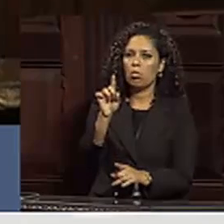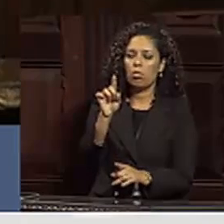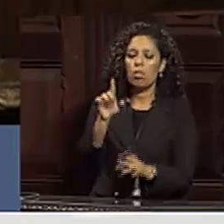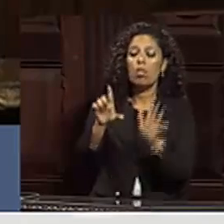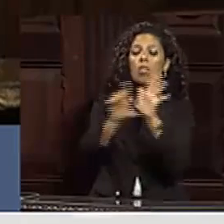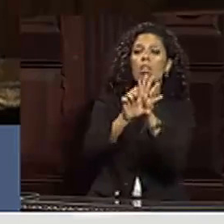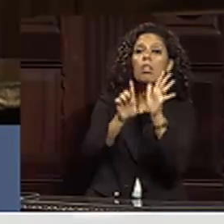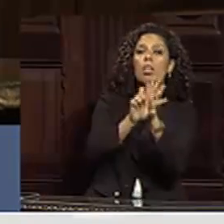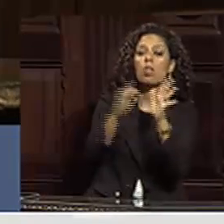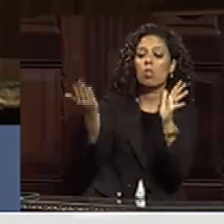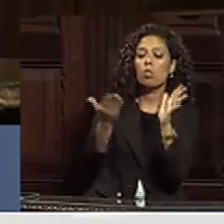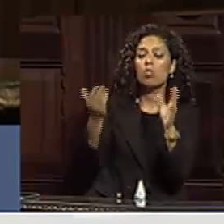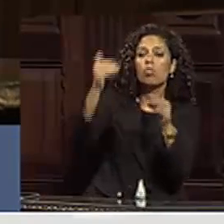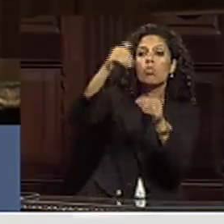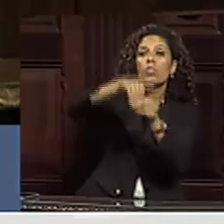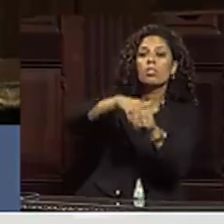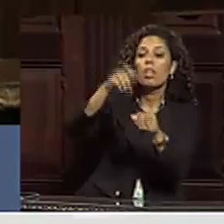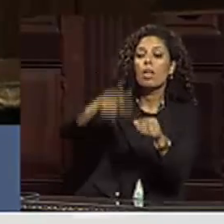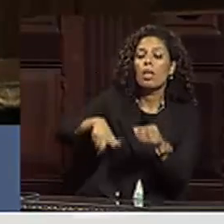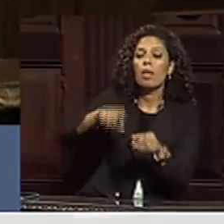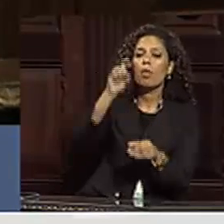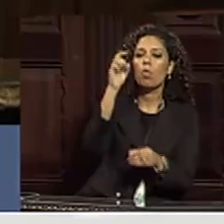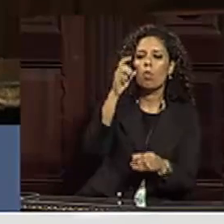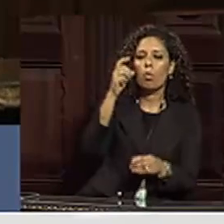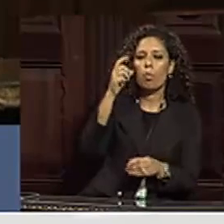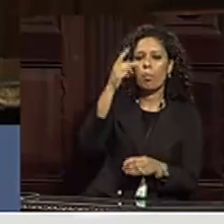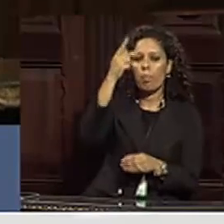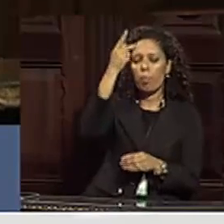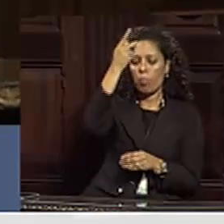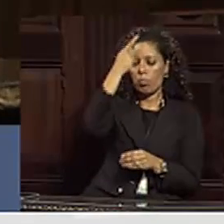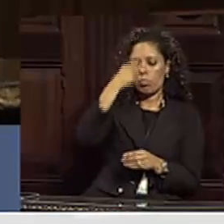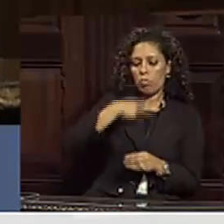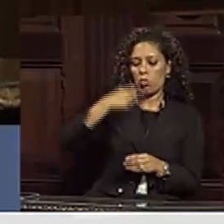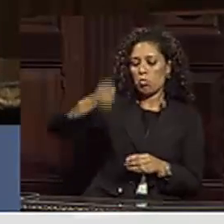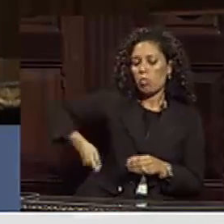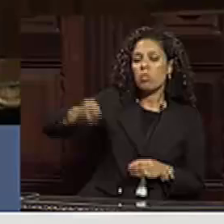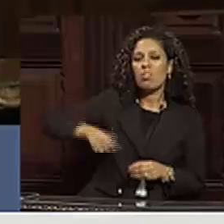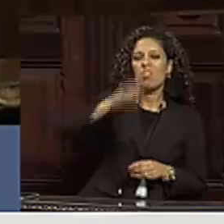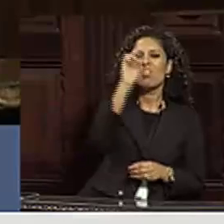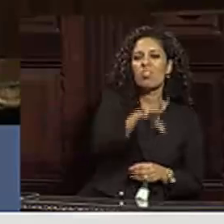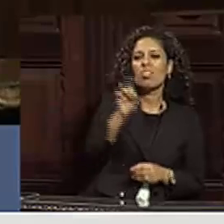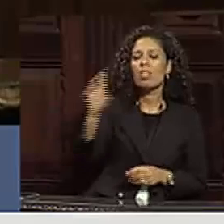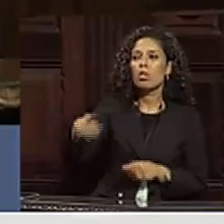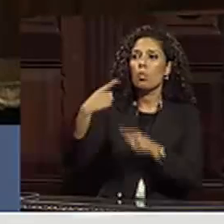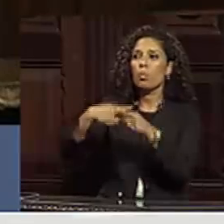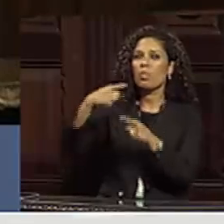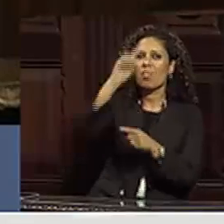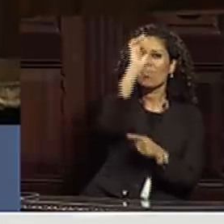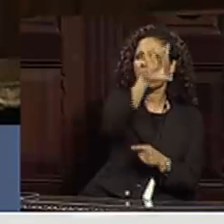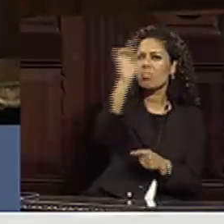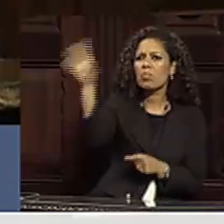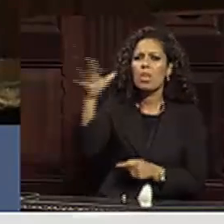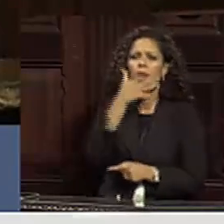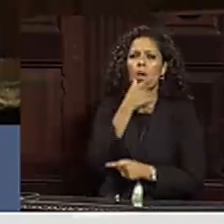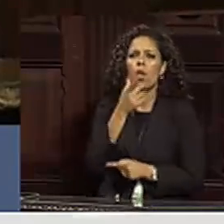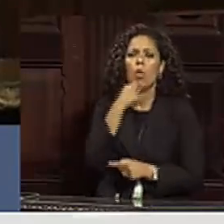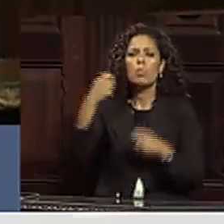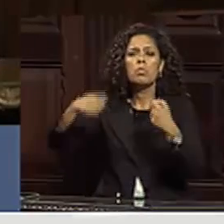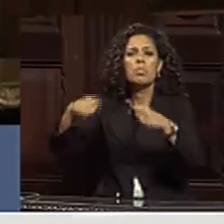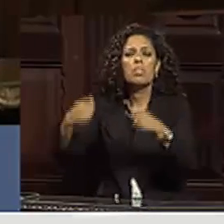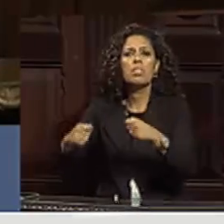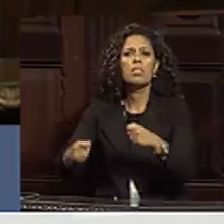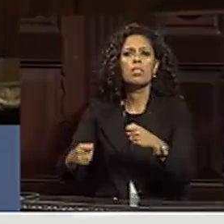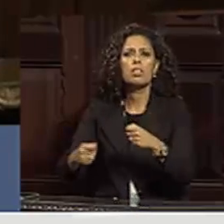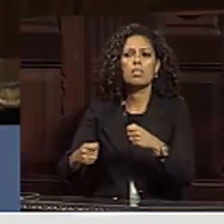Isso aqui votar é uma obrigação, porque esses homens precisam participar da